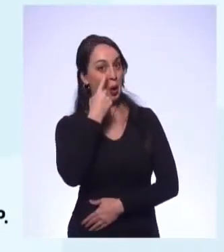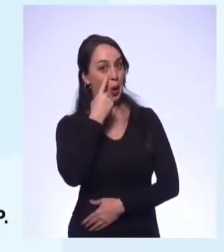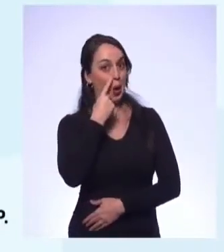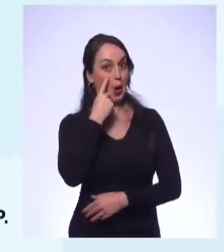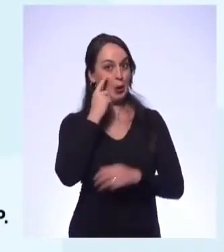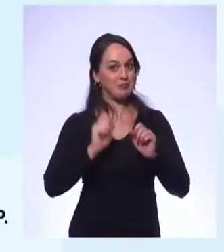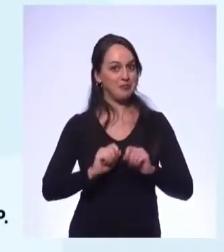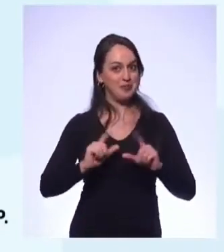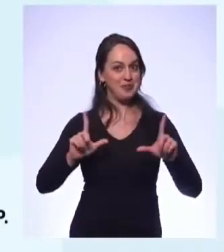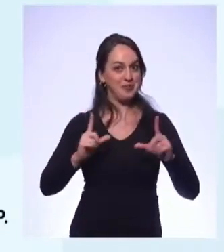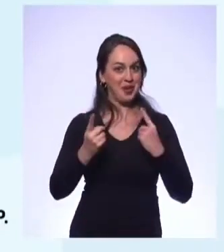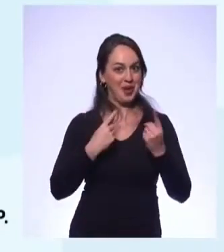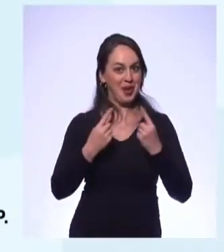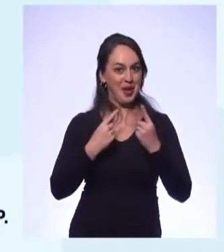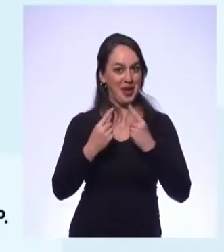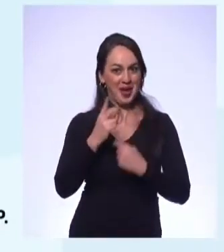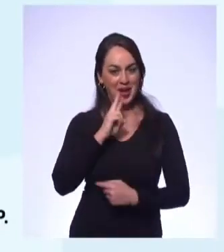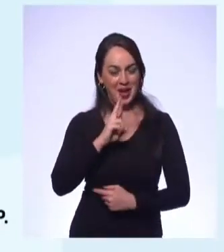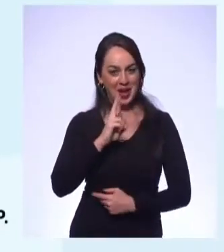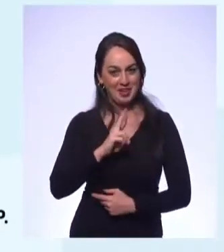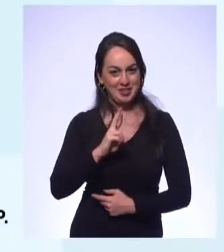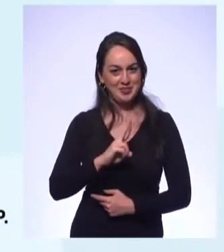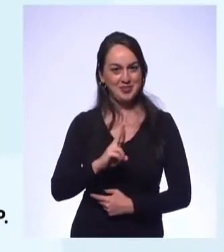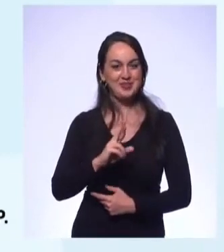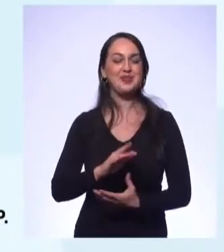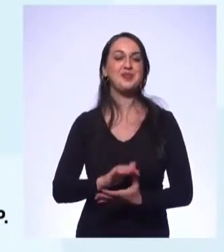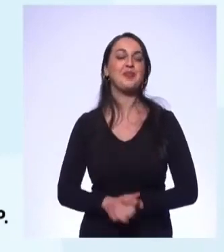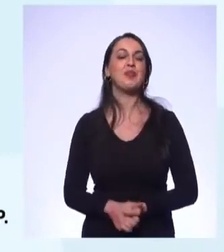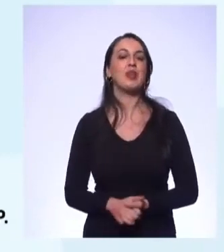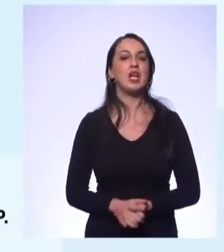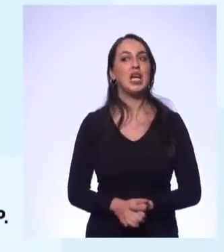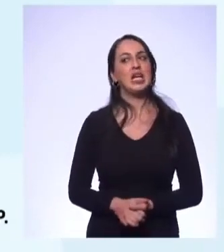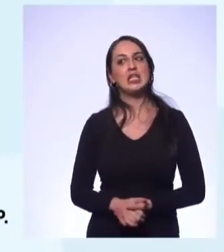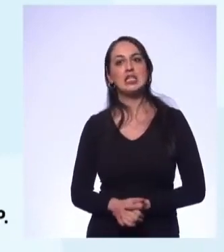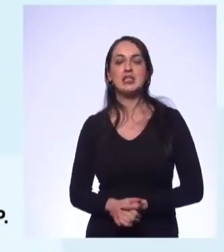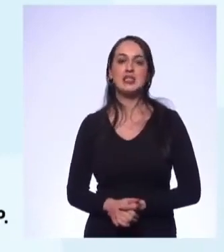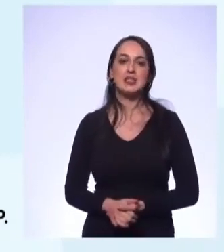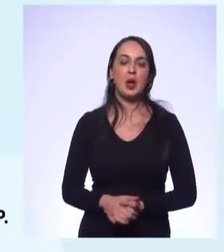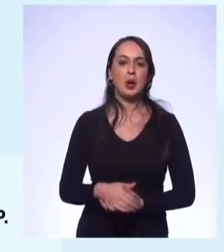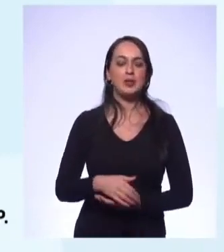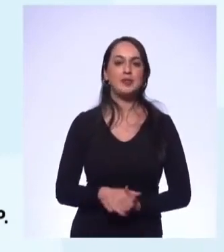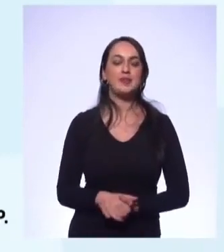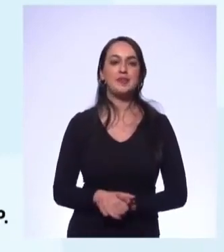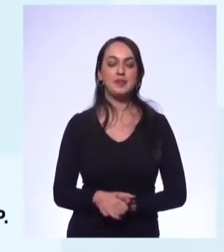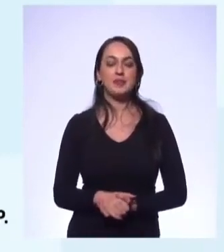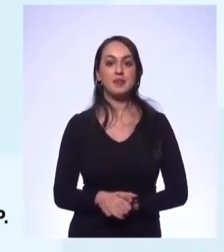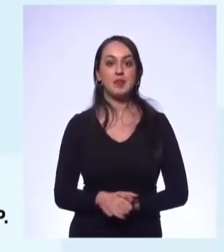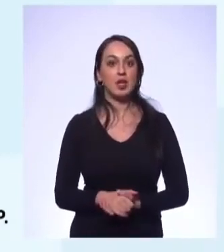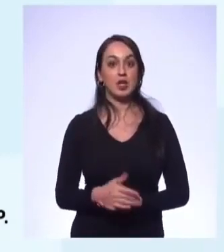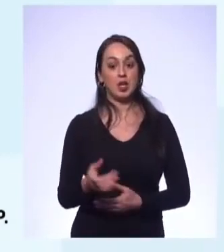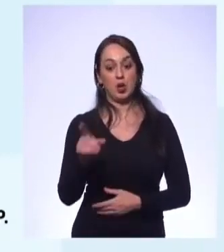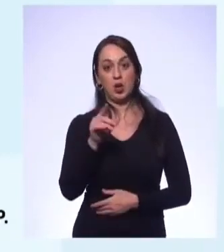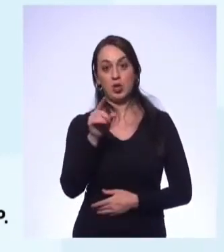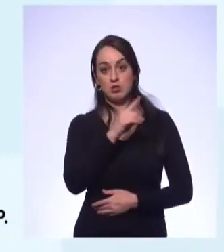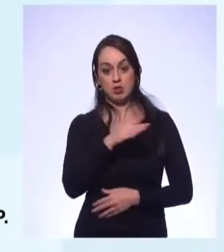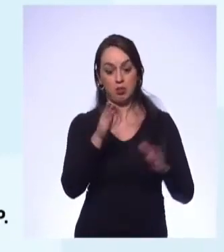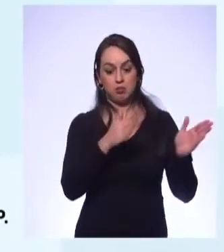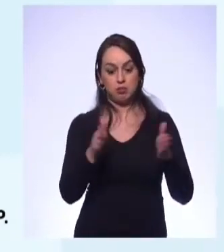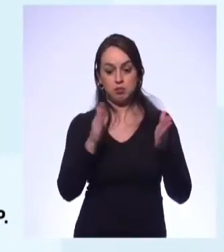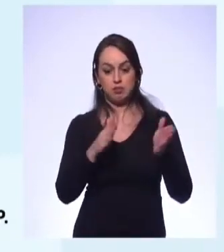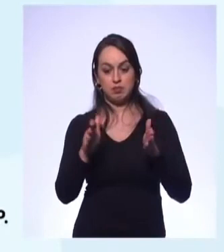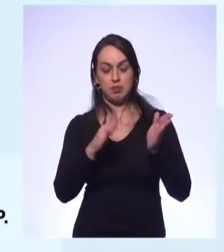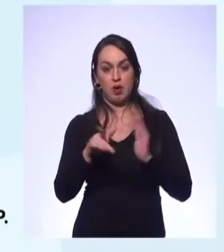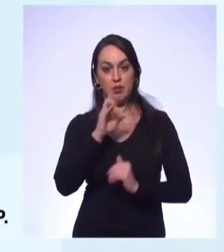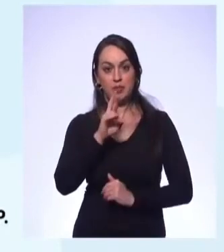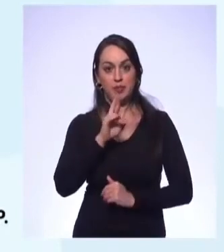agora, gente. Vocês Sim. gostam de reclamar? Às vezes, acho. Eu não gosto. É que tá passando muito rápido aqui para mim, gente, os nomes, mas eu queria falar o nome de